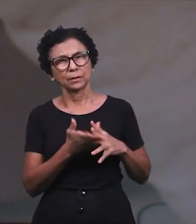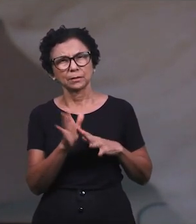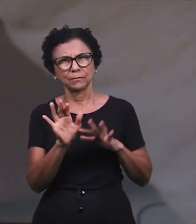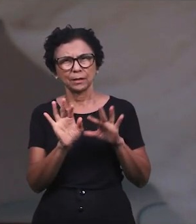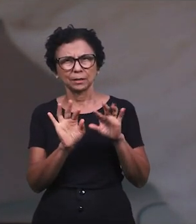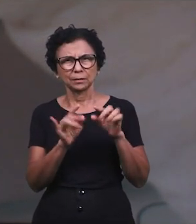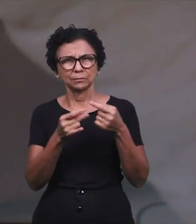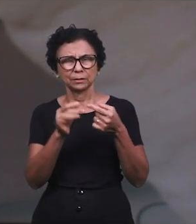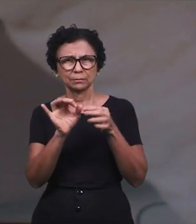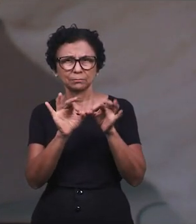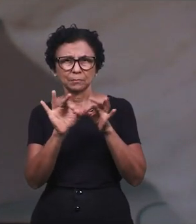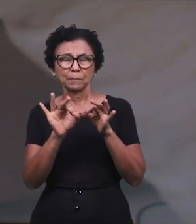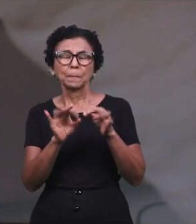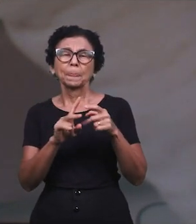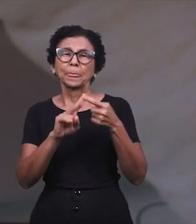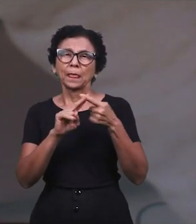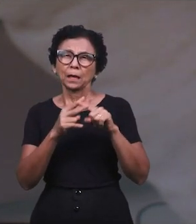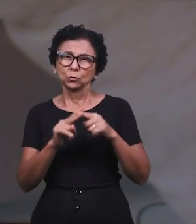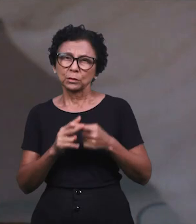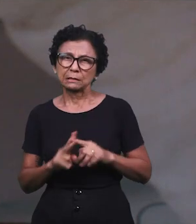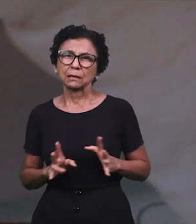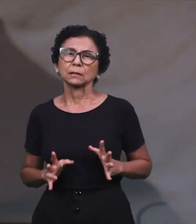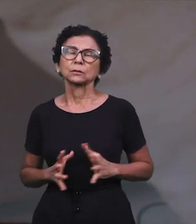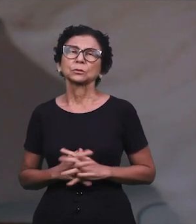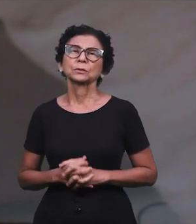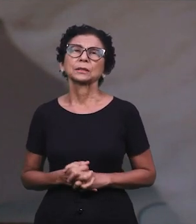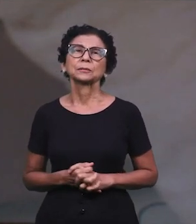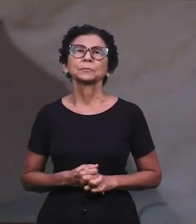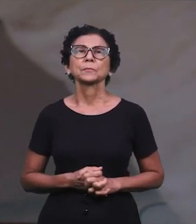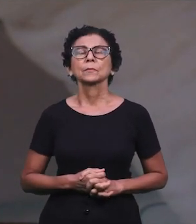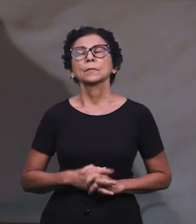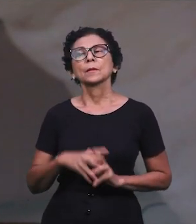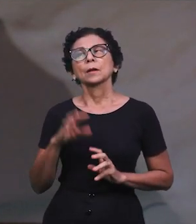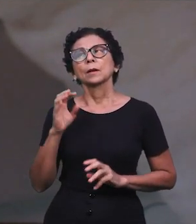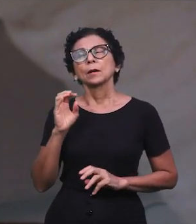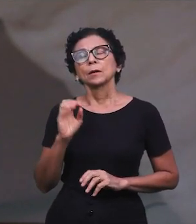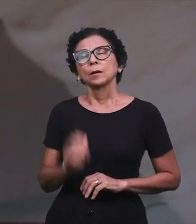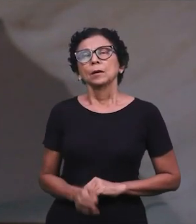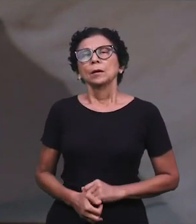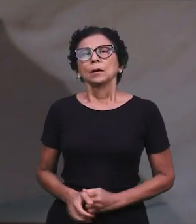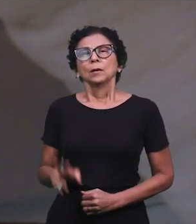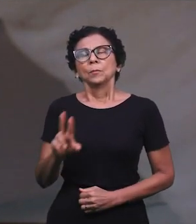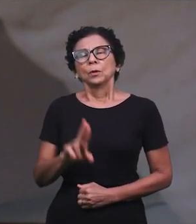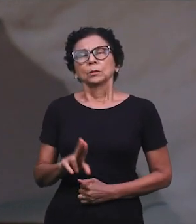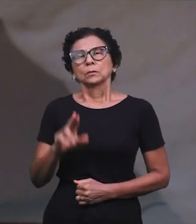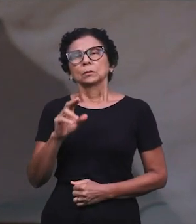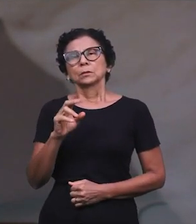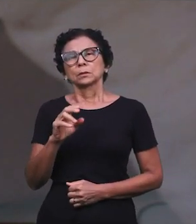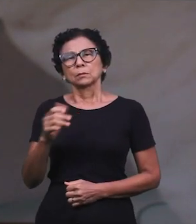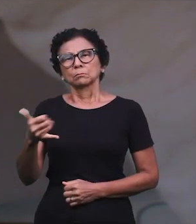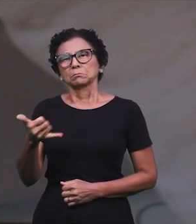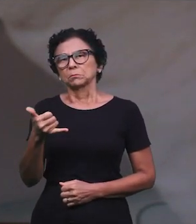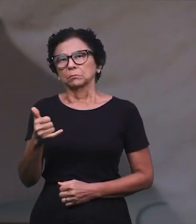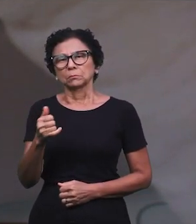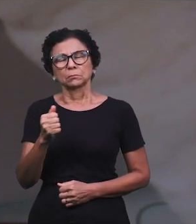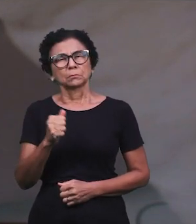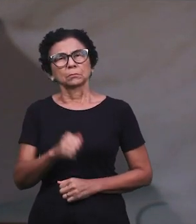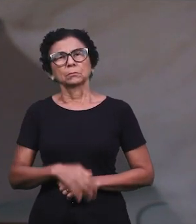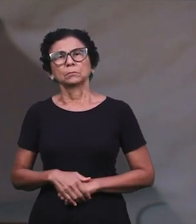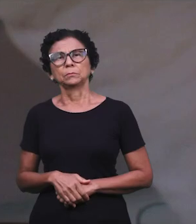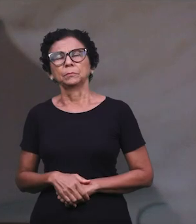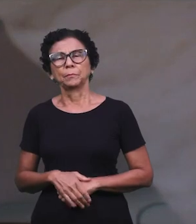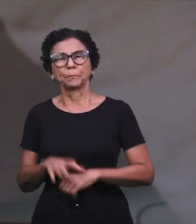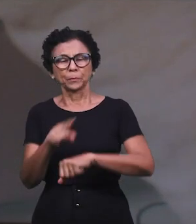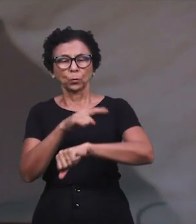sua necessidade. Aí você pode usar algum aplicativo, pode usar um relógio para cronometrar esse tempo de estudo, tá